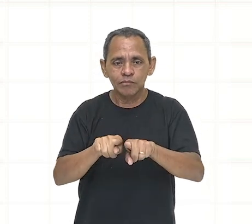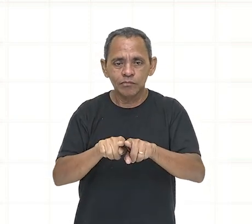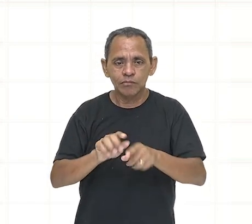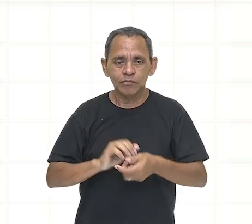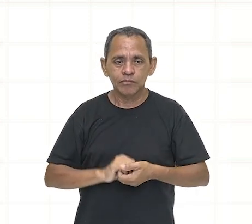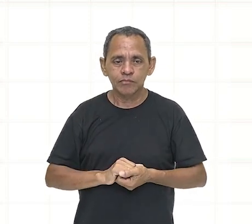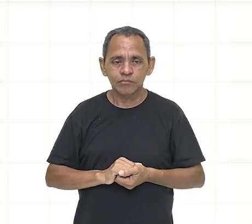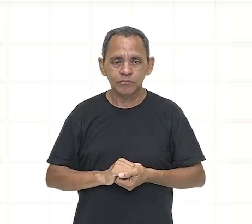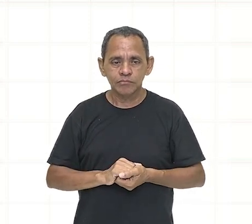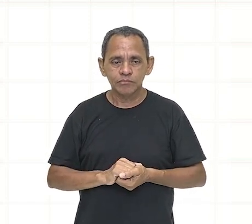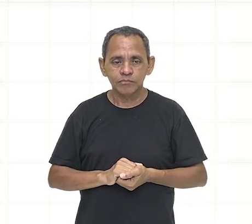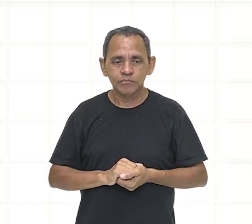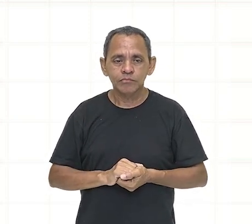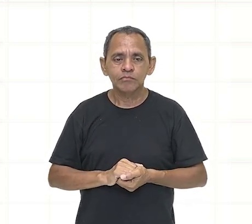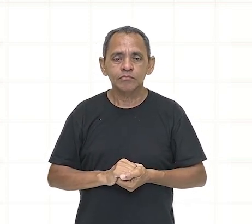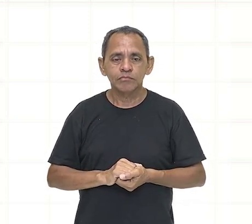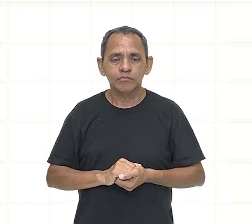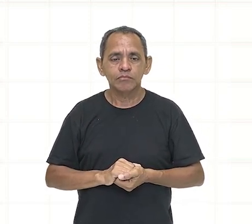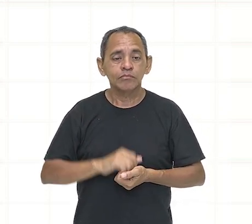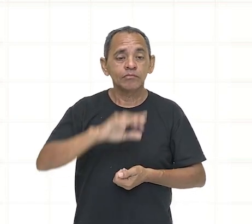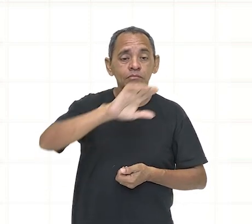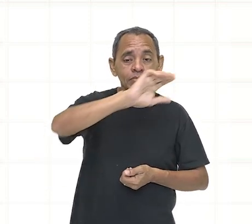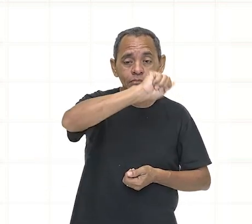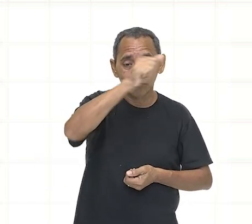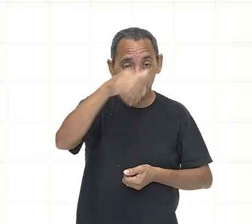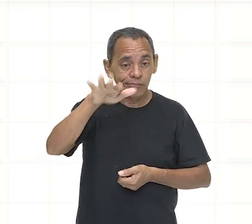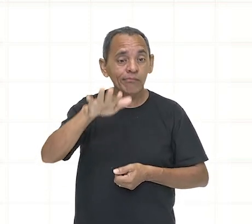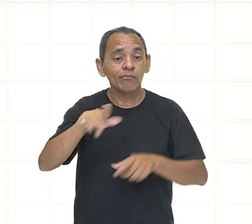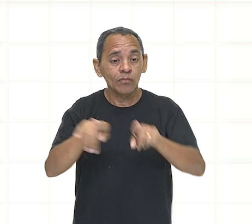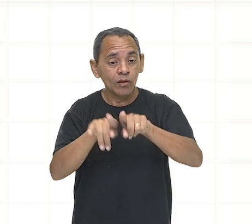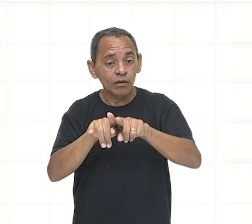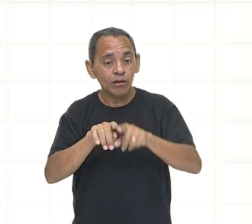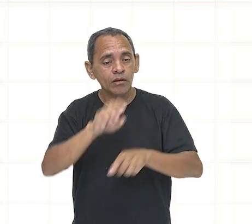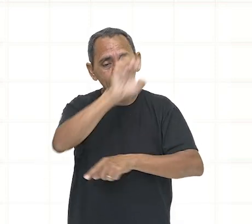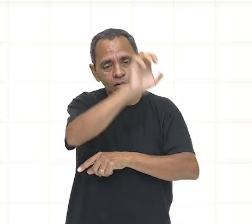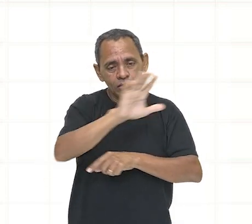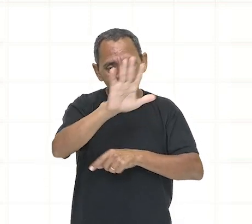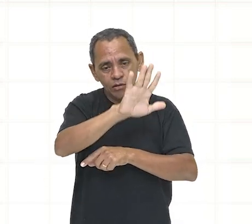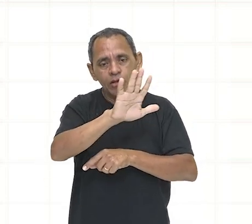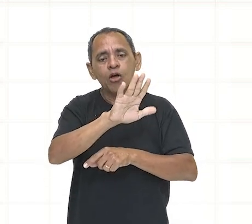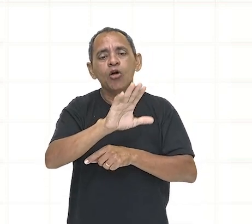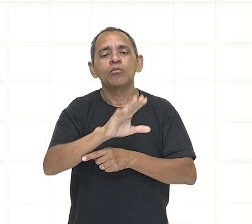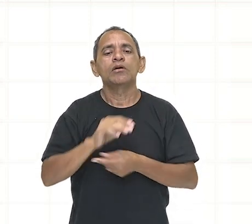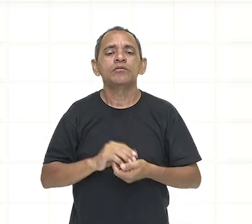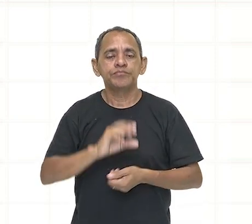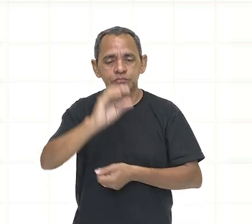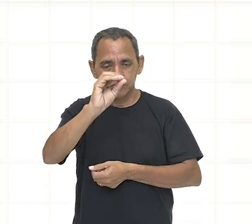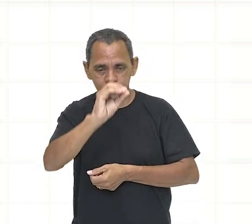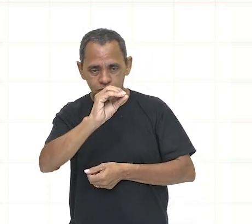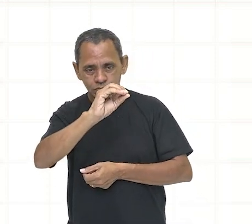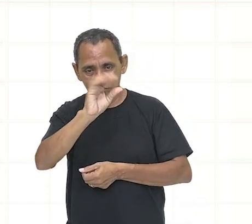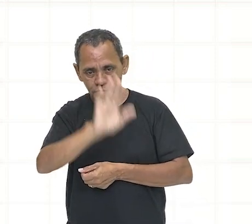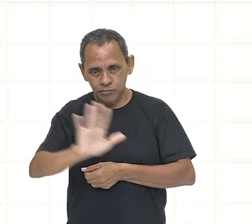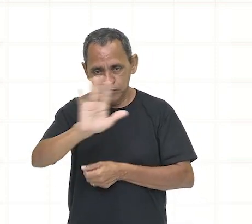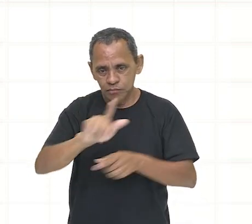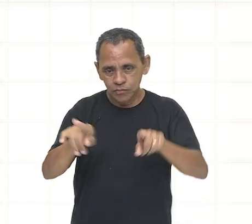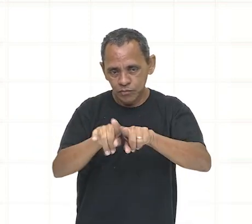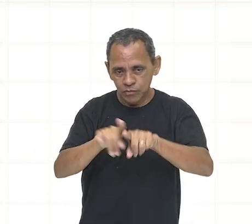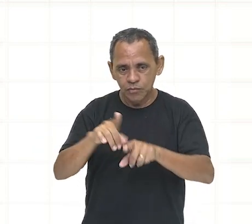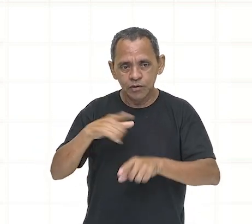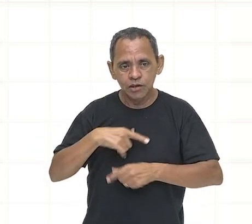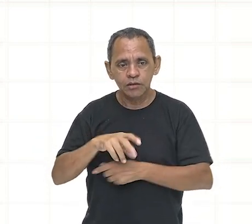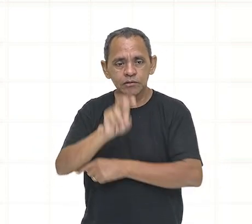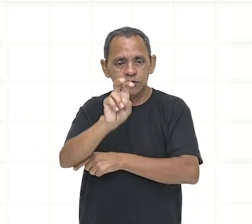8.045.311.447 habitantes, e na Ásia, Europa e Oceania, lá à mesma altura dessa estatística, nós